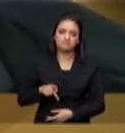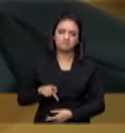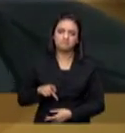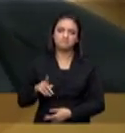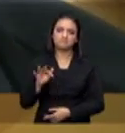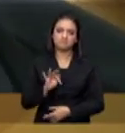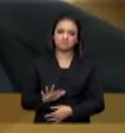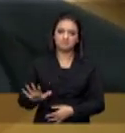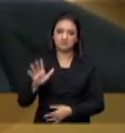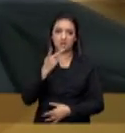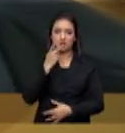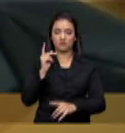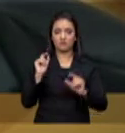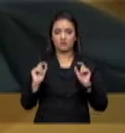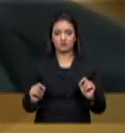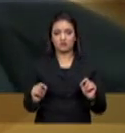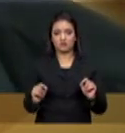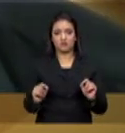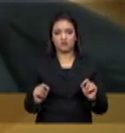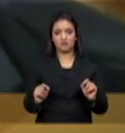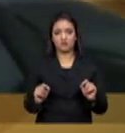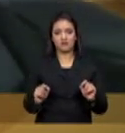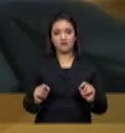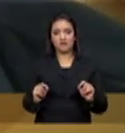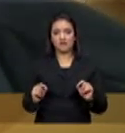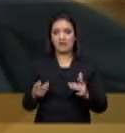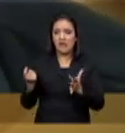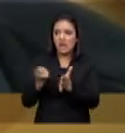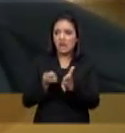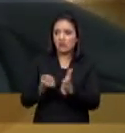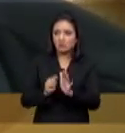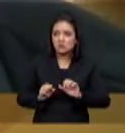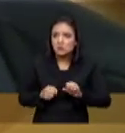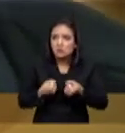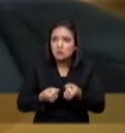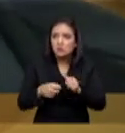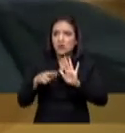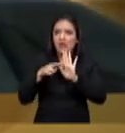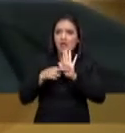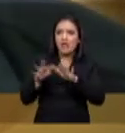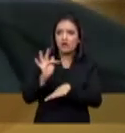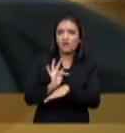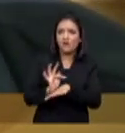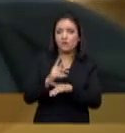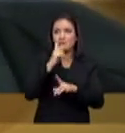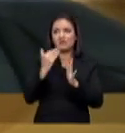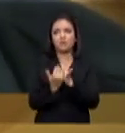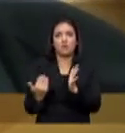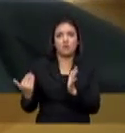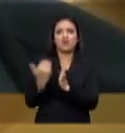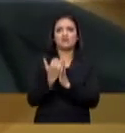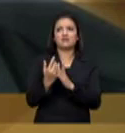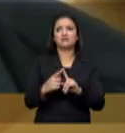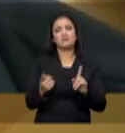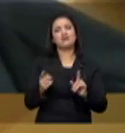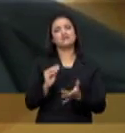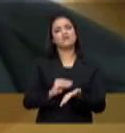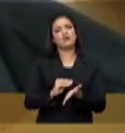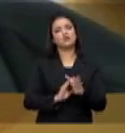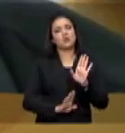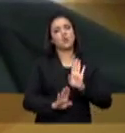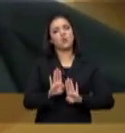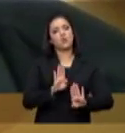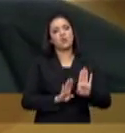é um excesso de paixão pelas regras formais e um pouco de descuido com as